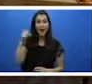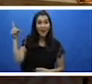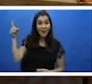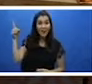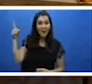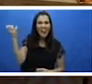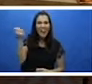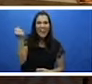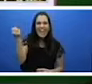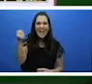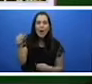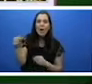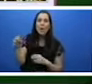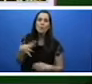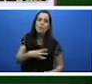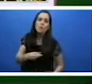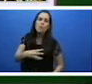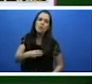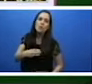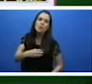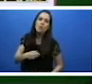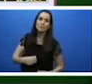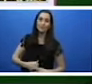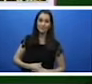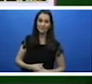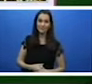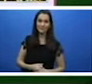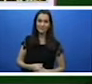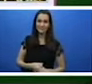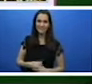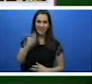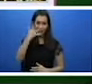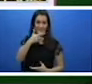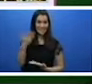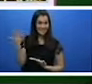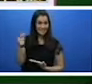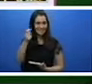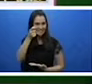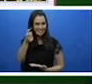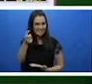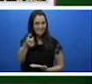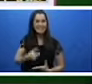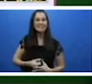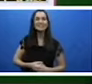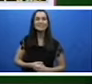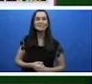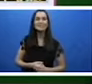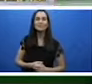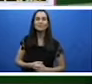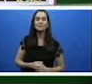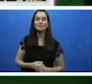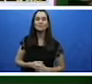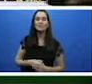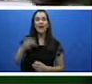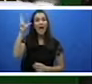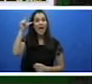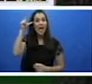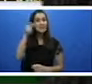filhotinho mama na mamãe animal. Olha lá que bonitinho, que interessante. A zebrinha mamando, olha.